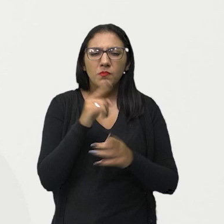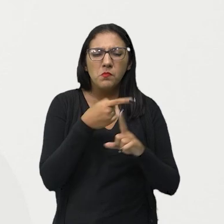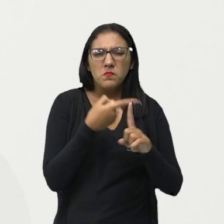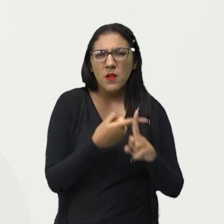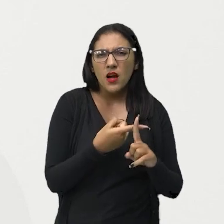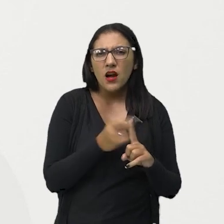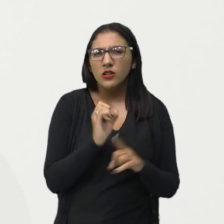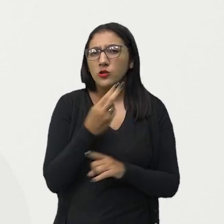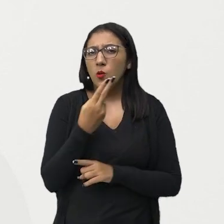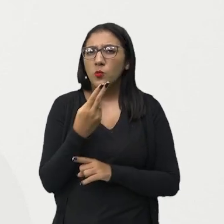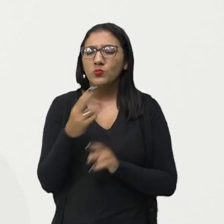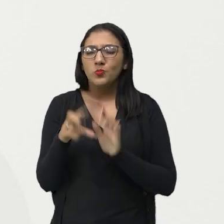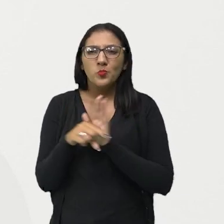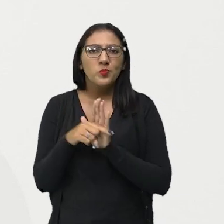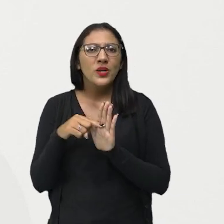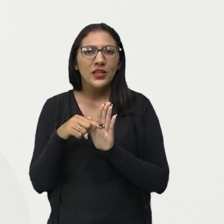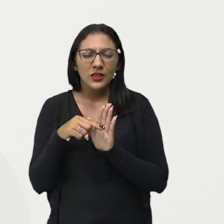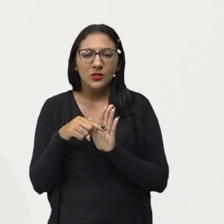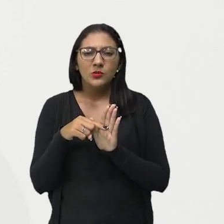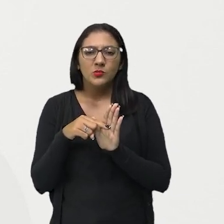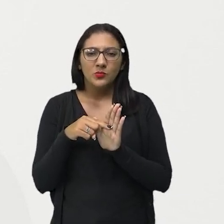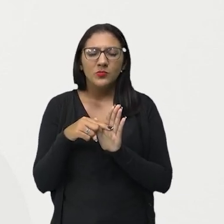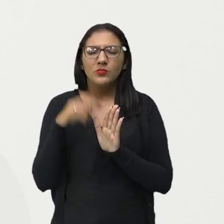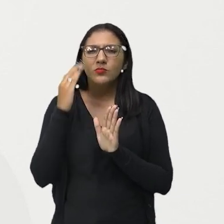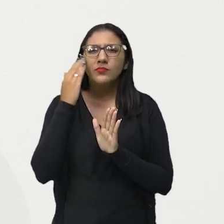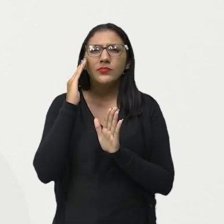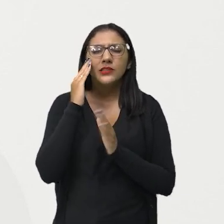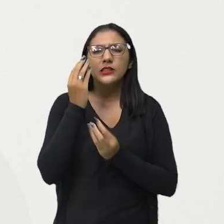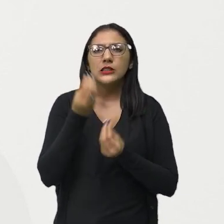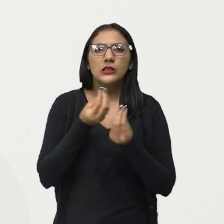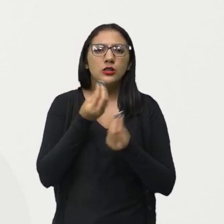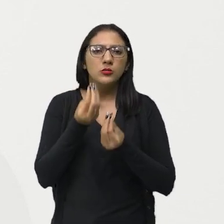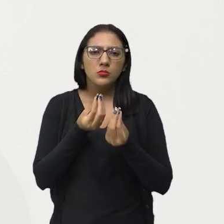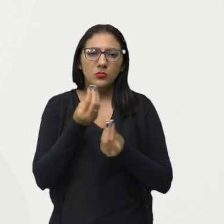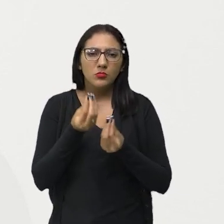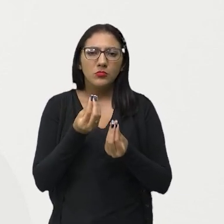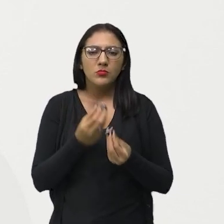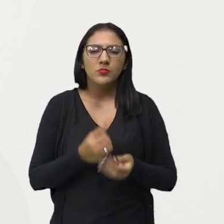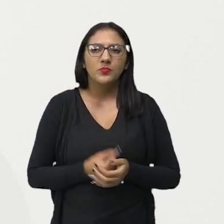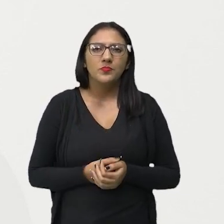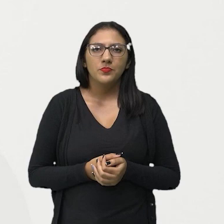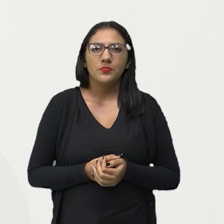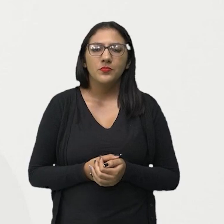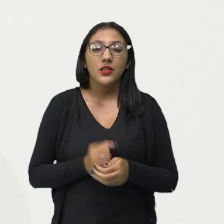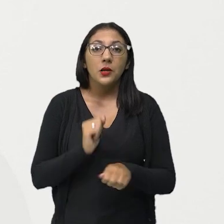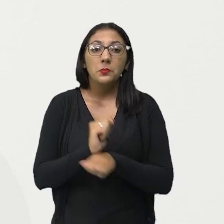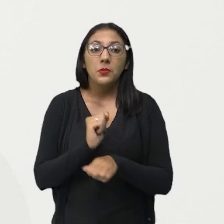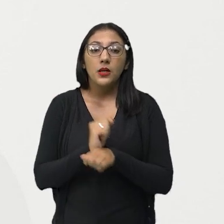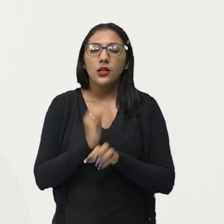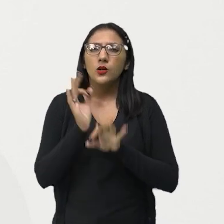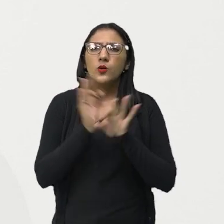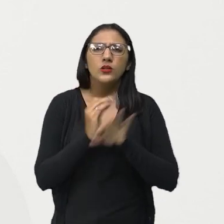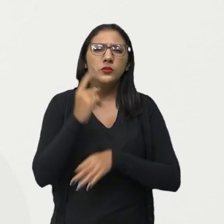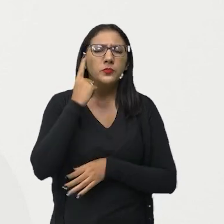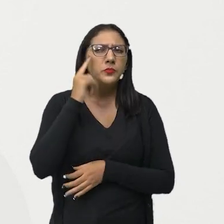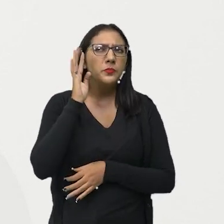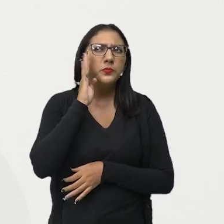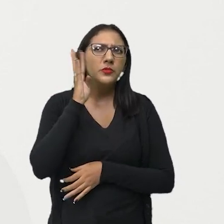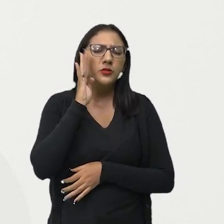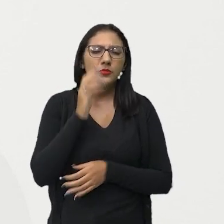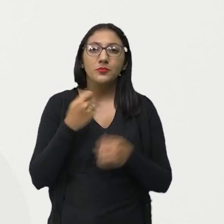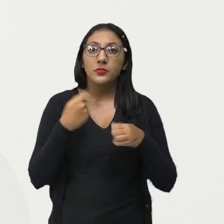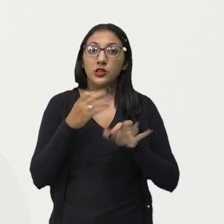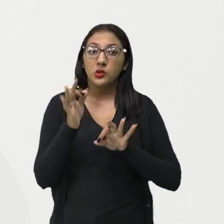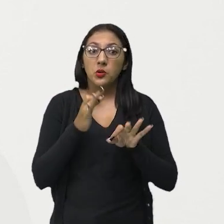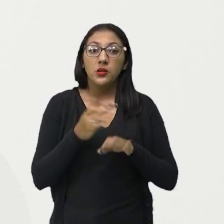Adição ou subtração? O que vocês acham? Enquanto você vai pensando, eu já vou escrevendo aqui as minhas frações. Eu sei que